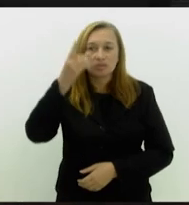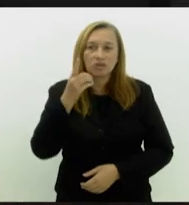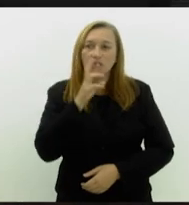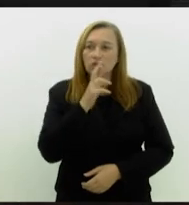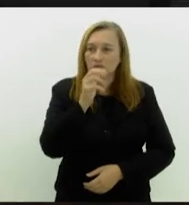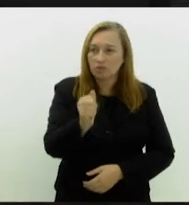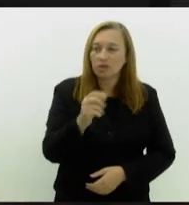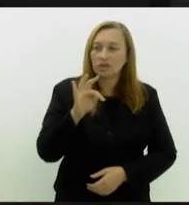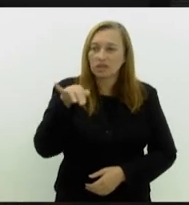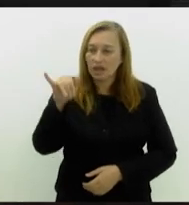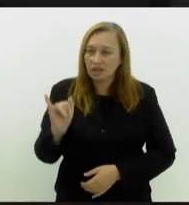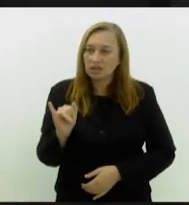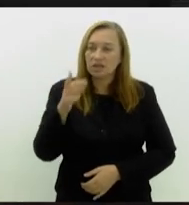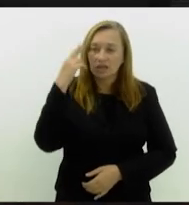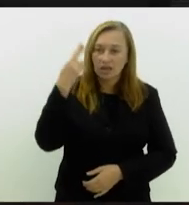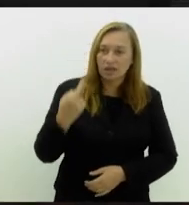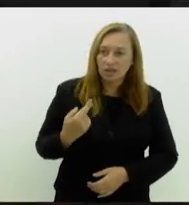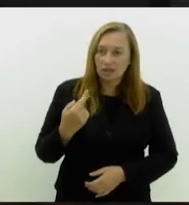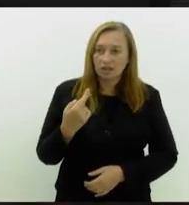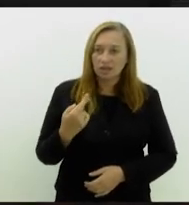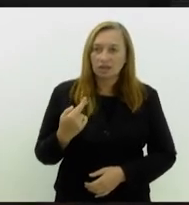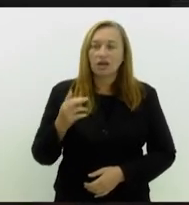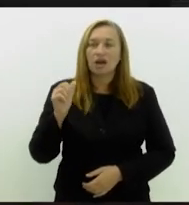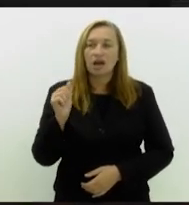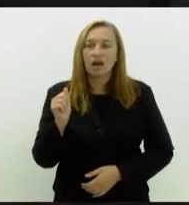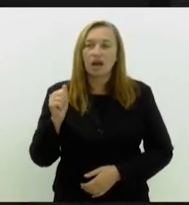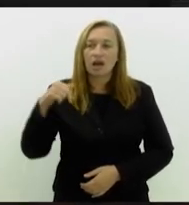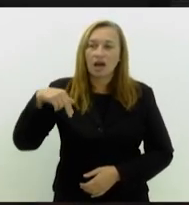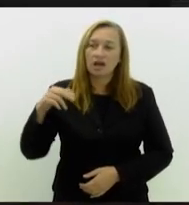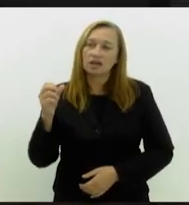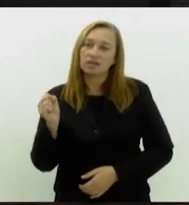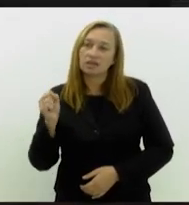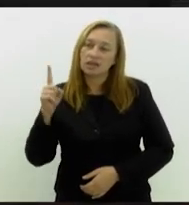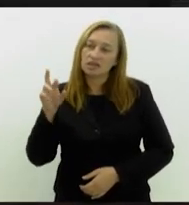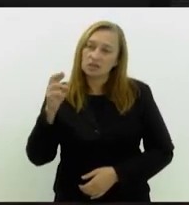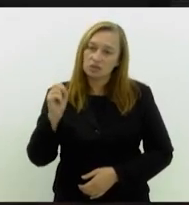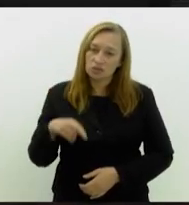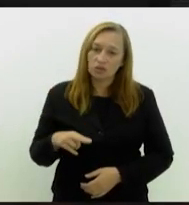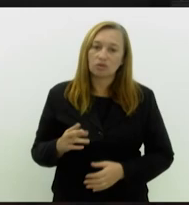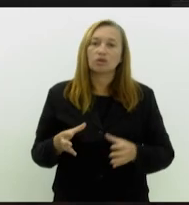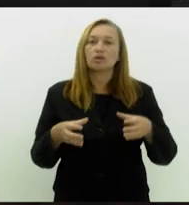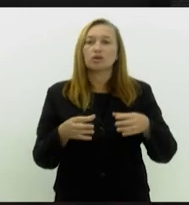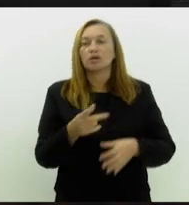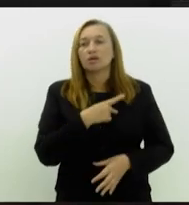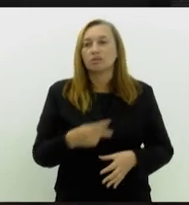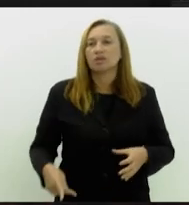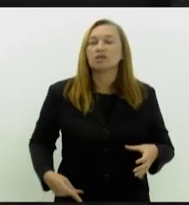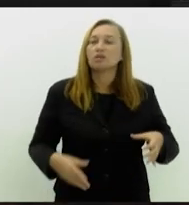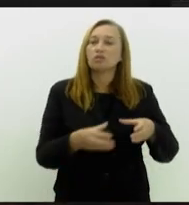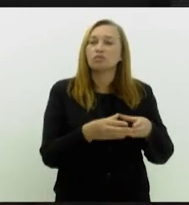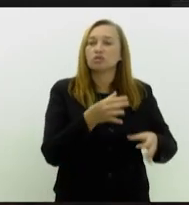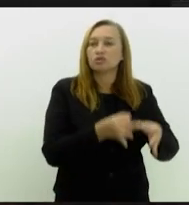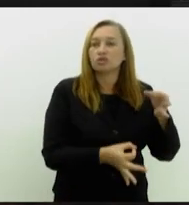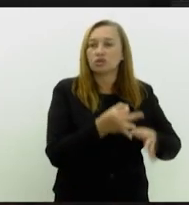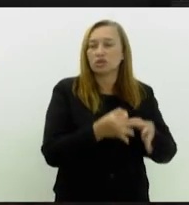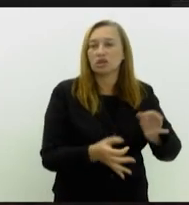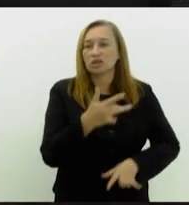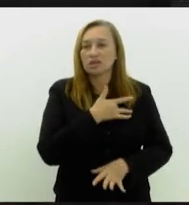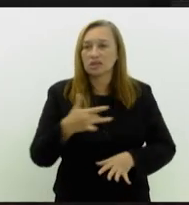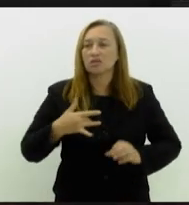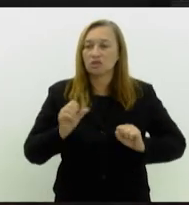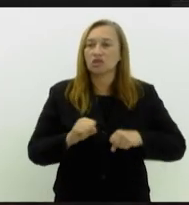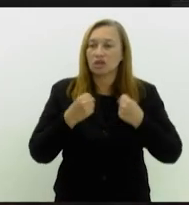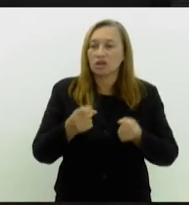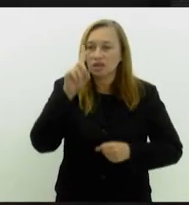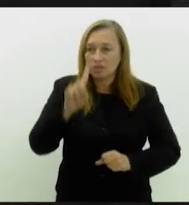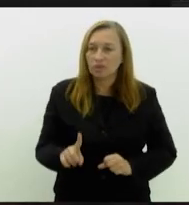Amorin tand Vieira Renata Souza e Anderson Morais pendente pareceres das comissões de constituição e justiça saúde defesa de Direito da mulher